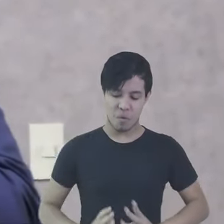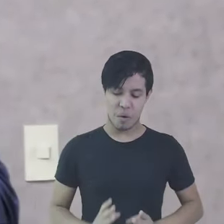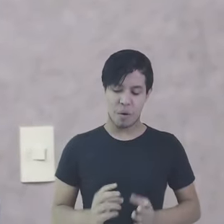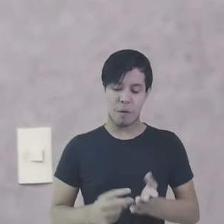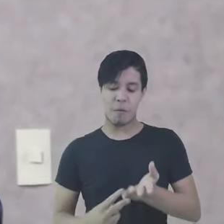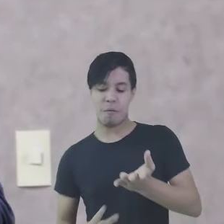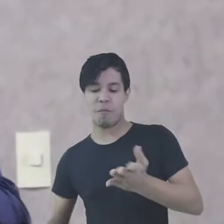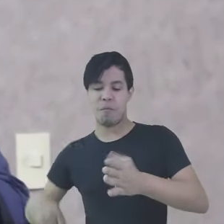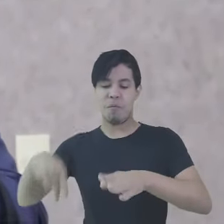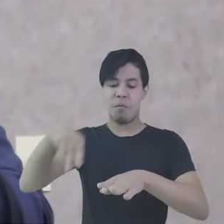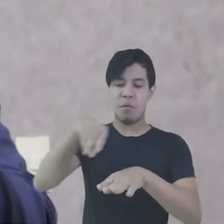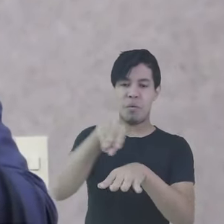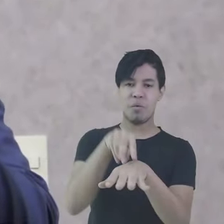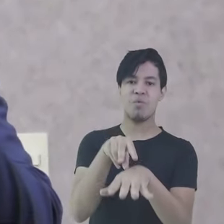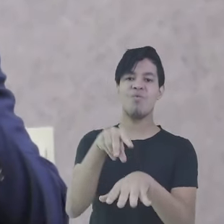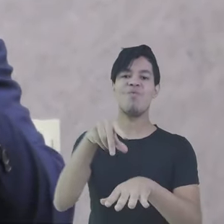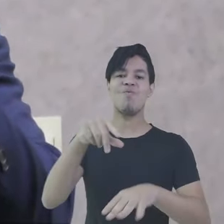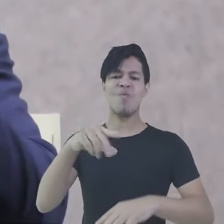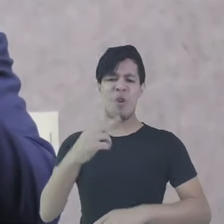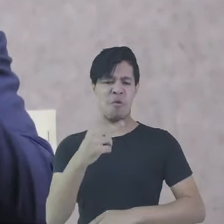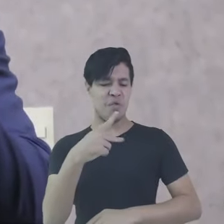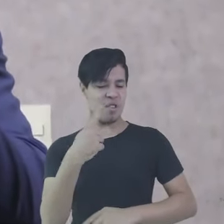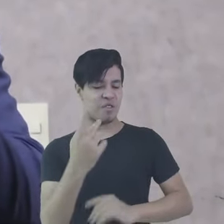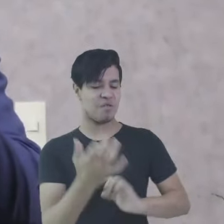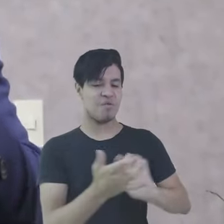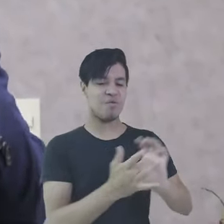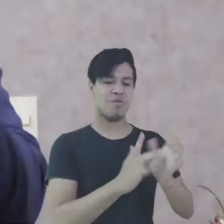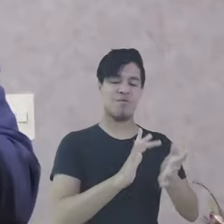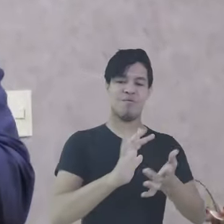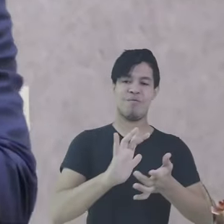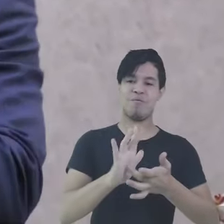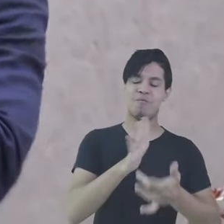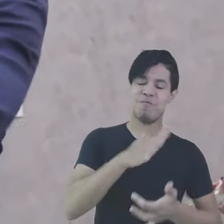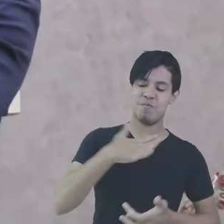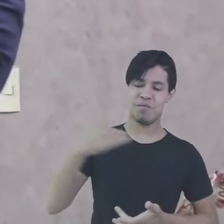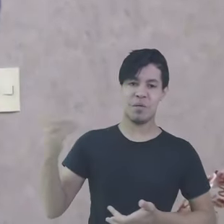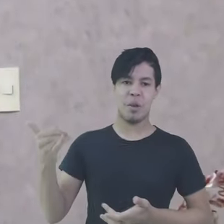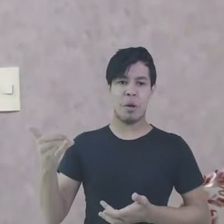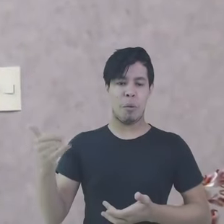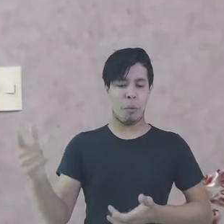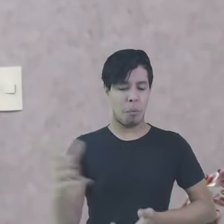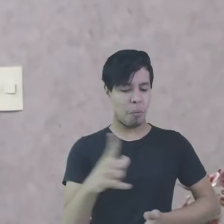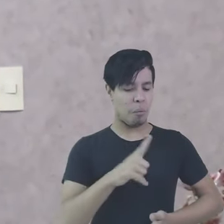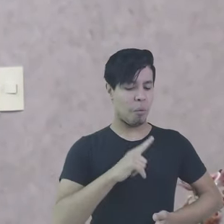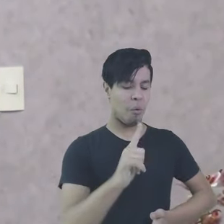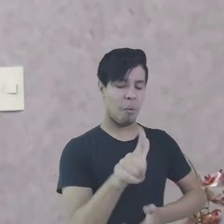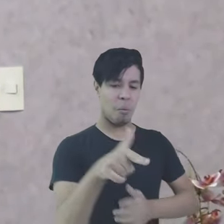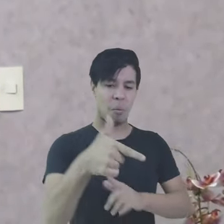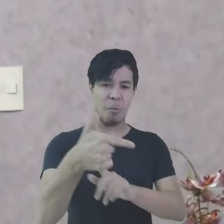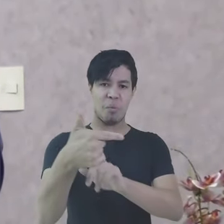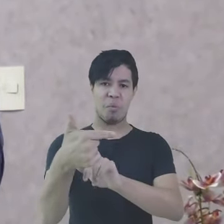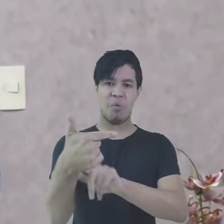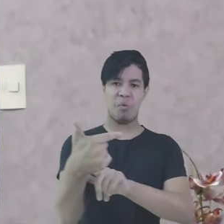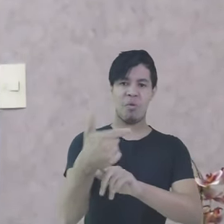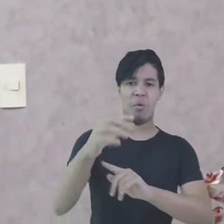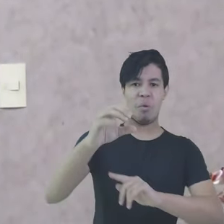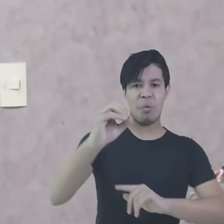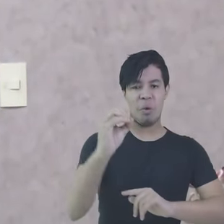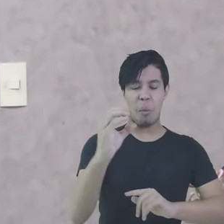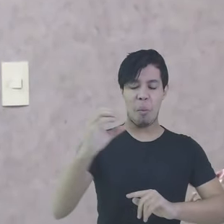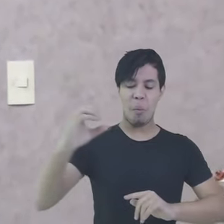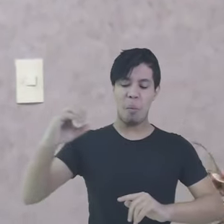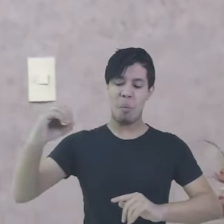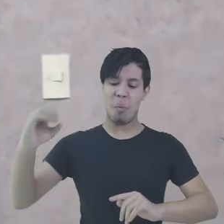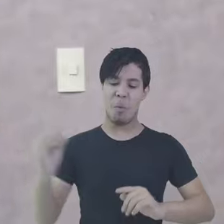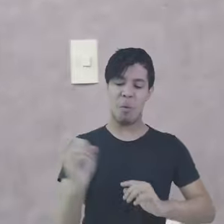morreram se entregando a Jesus. Nós também já aprendemos que depois do milênio haverá uma segunda ressurreição para os perdidos e eles serão